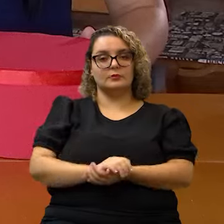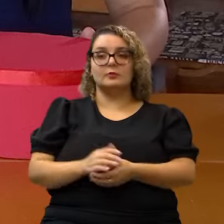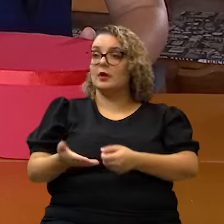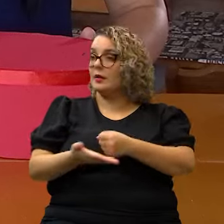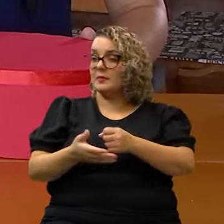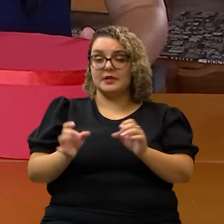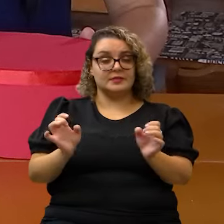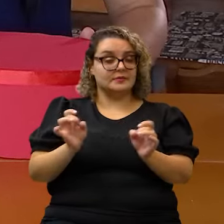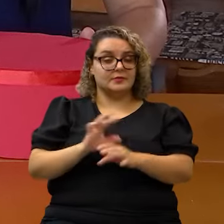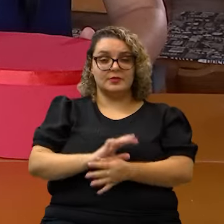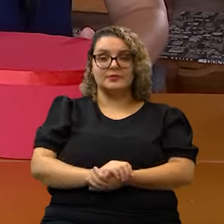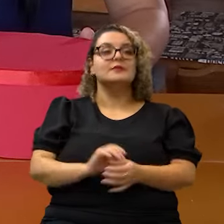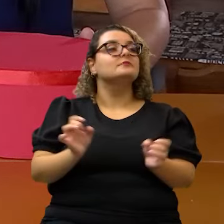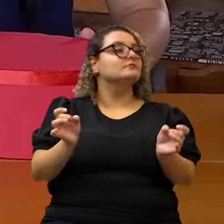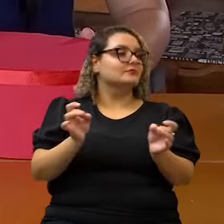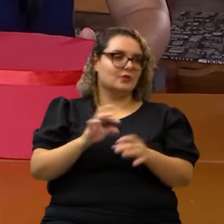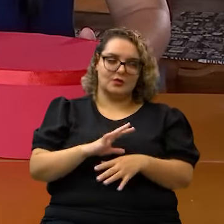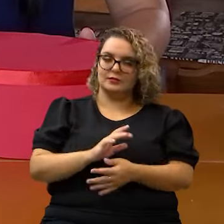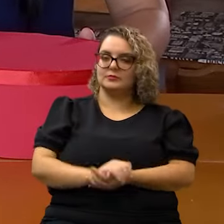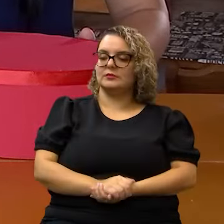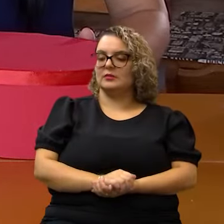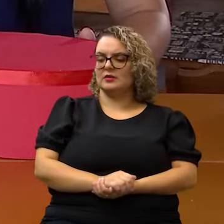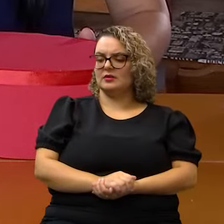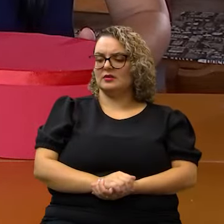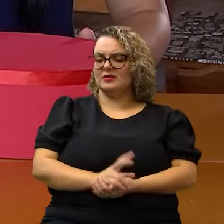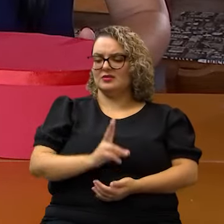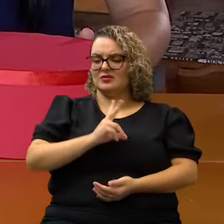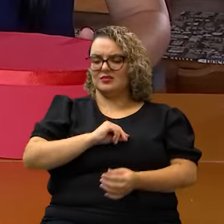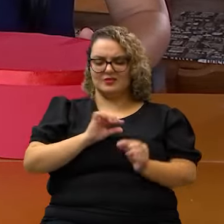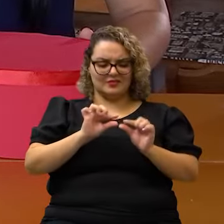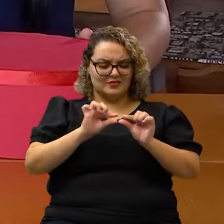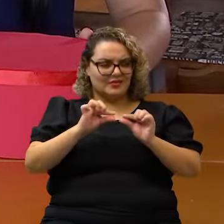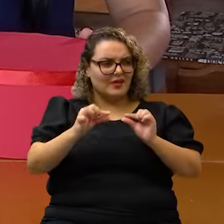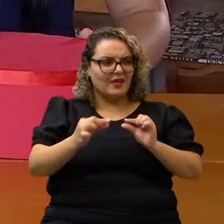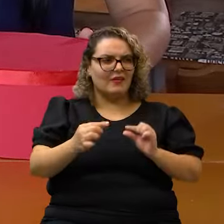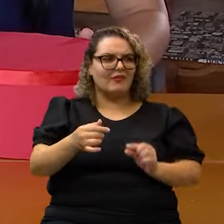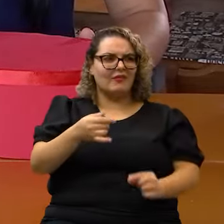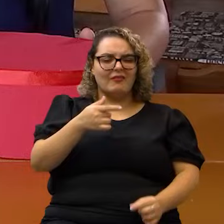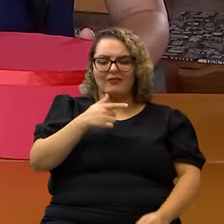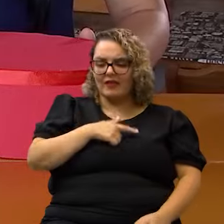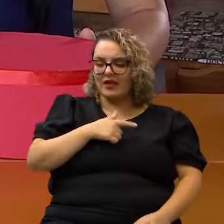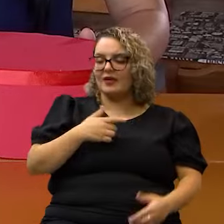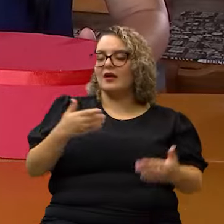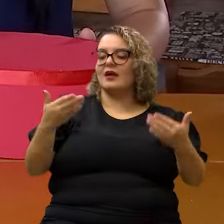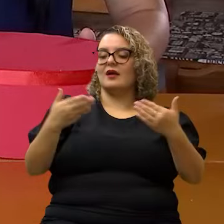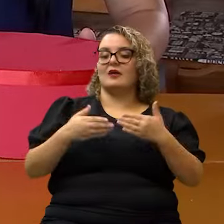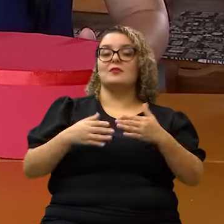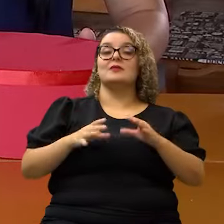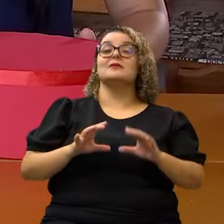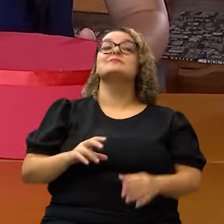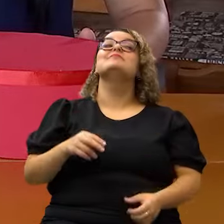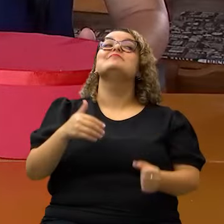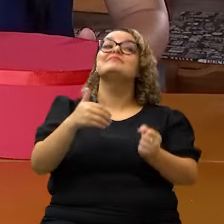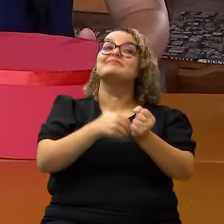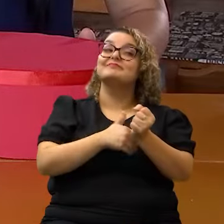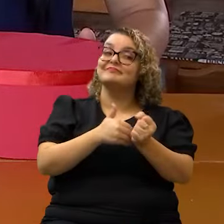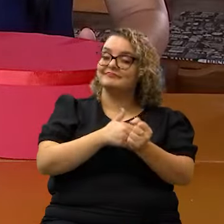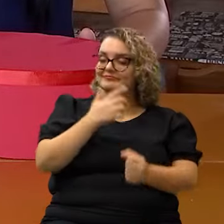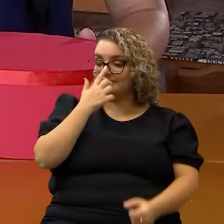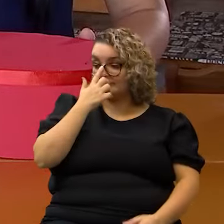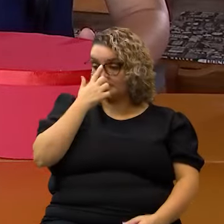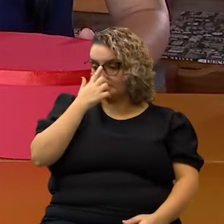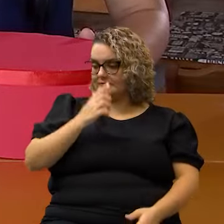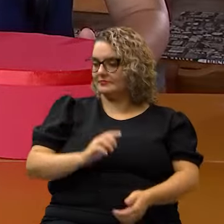Prontinho. A base tá feita. A base tá feita. Aí você vai olhar, nossa, mas ficou um negocinho feio aqui. Agora que vem o pulo do gato,